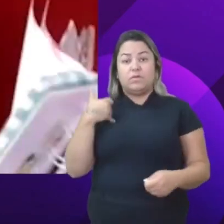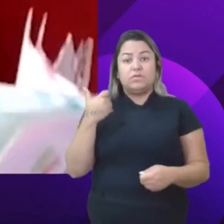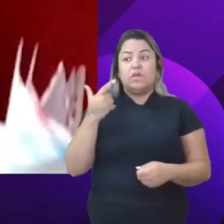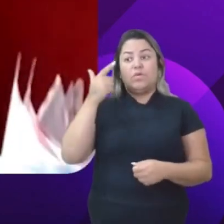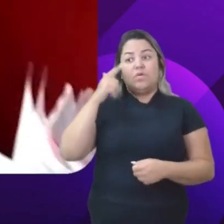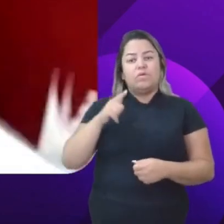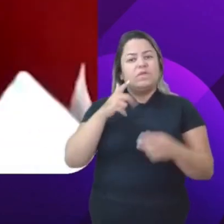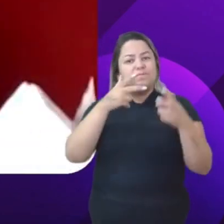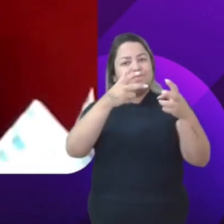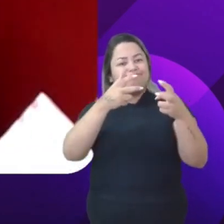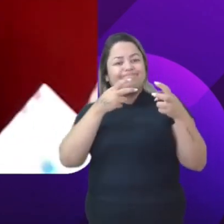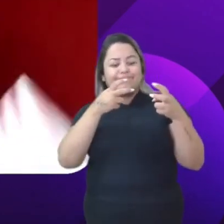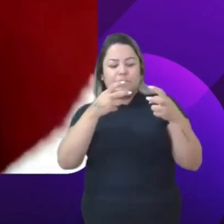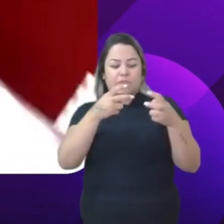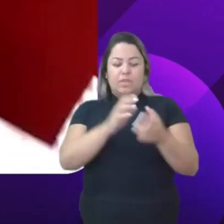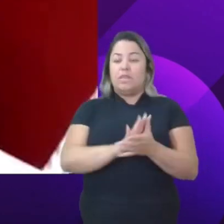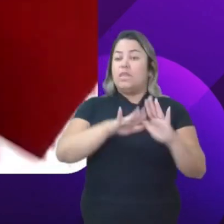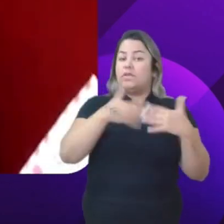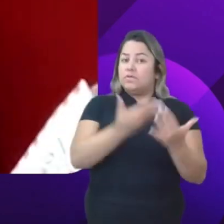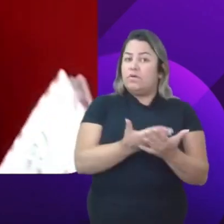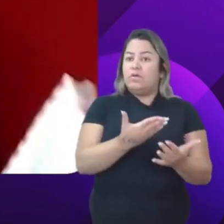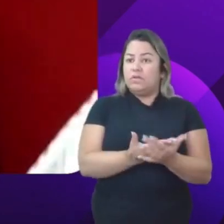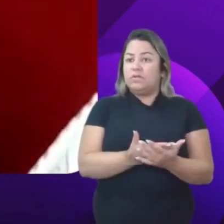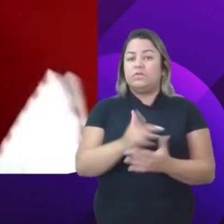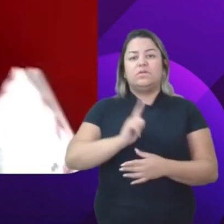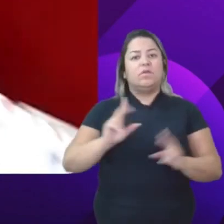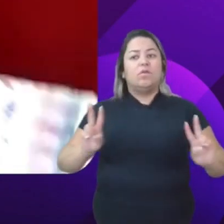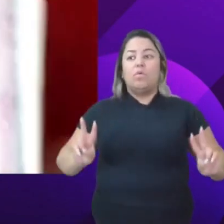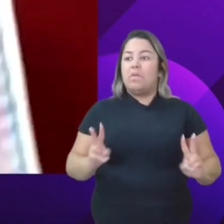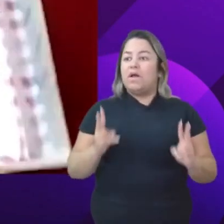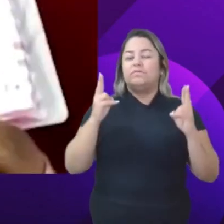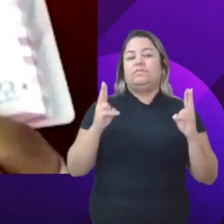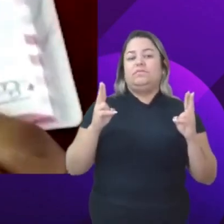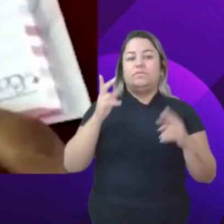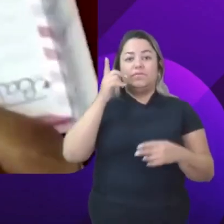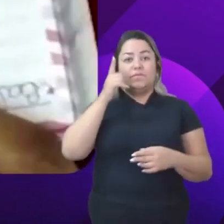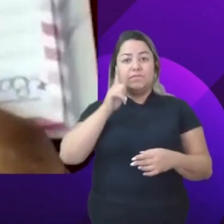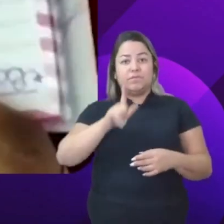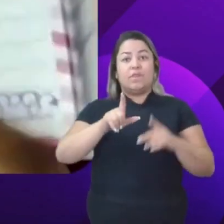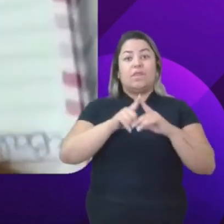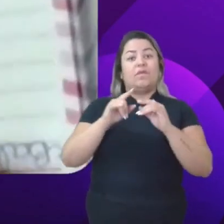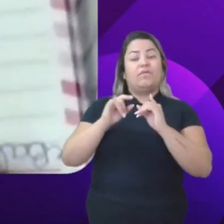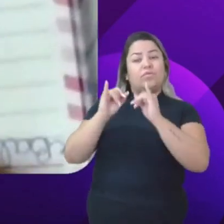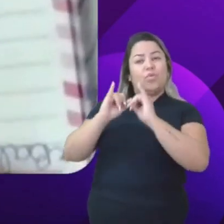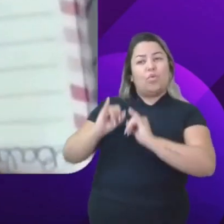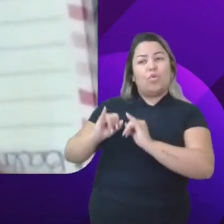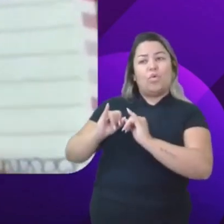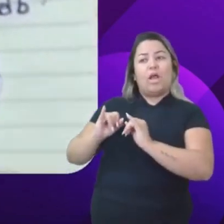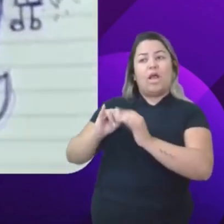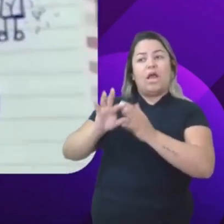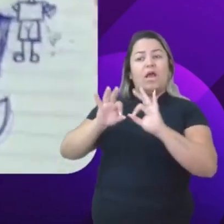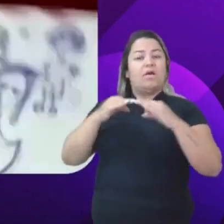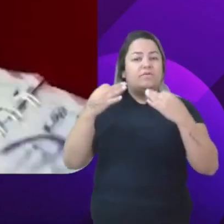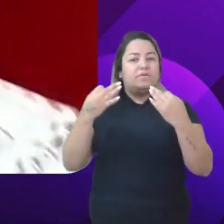consegue perceber que na escola dela há uma valorização e ela consegue desenhar a